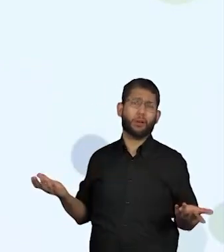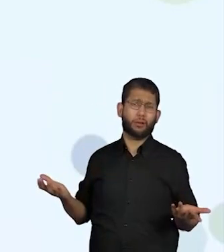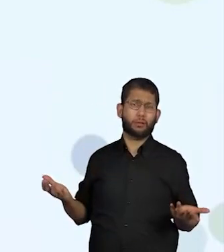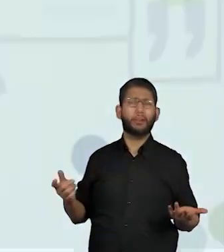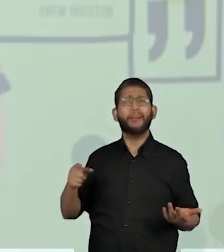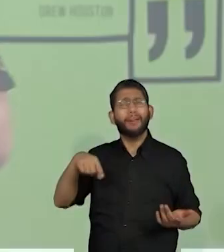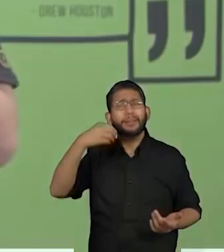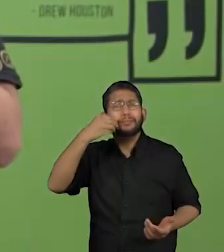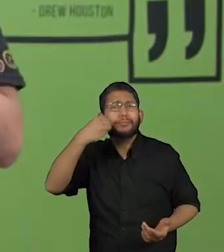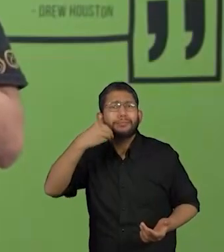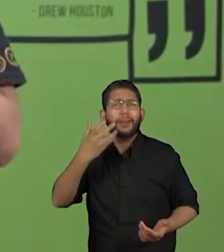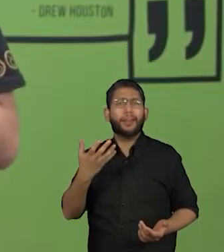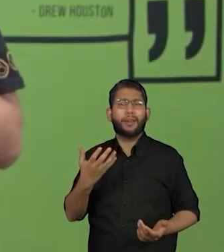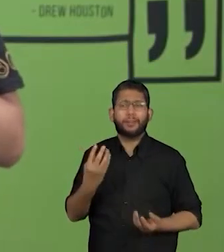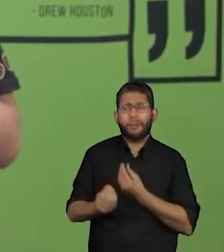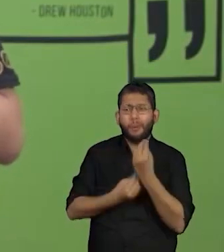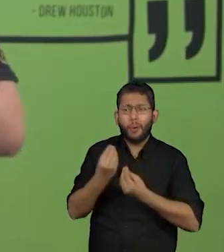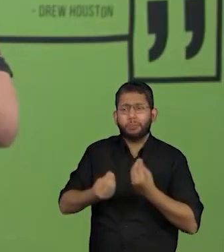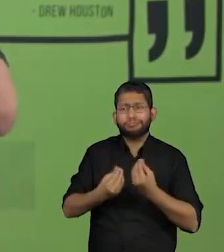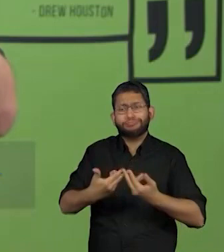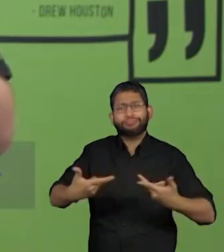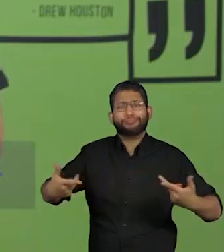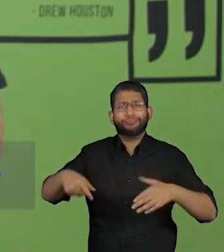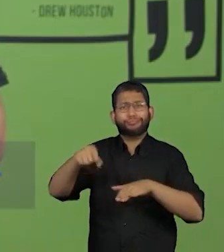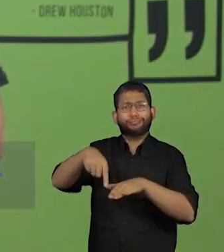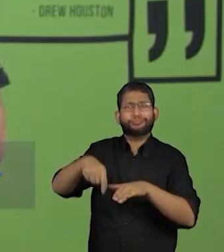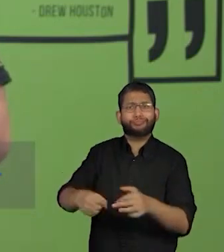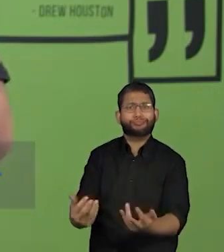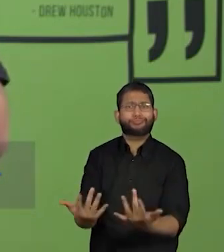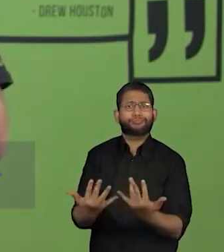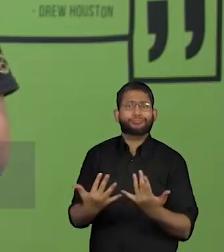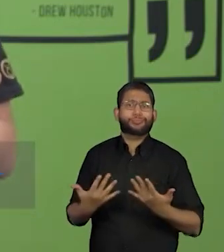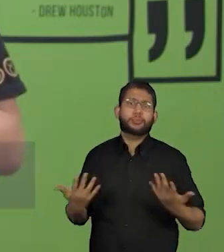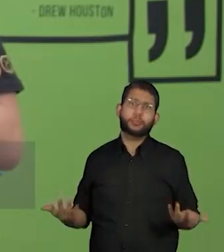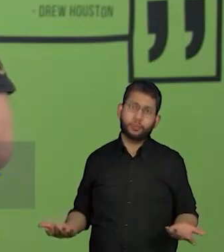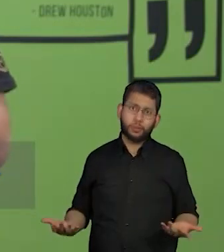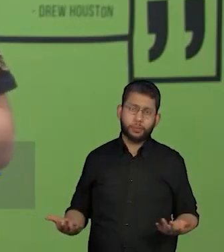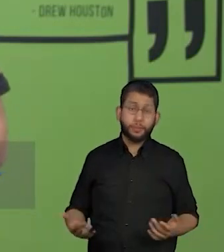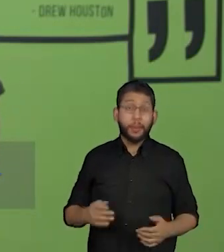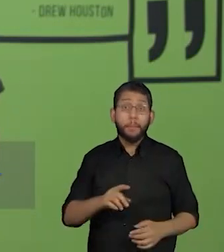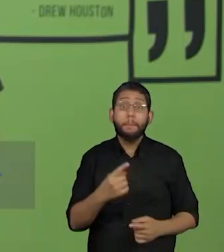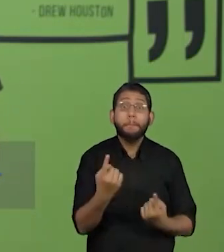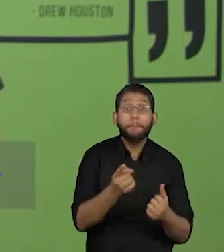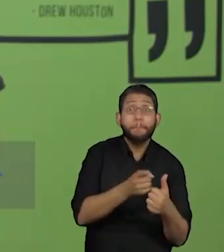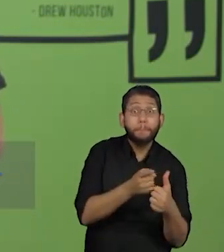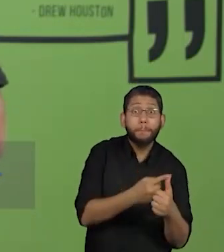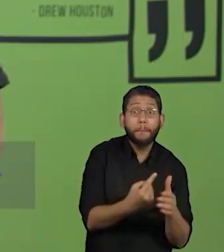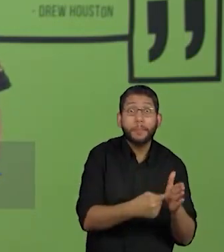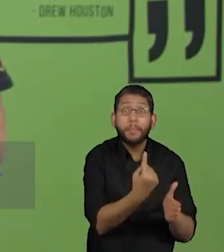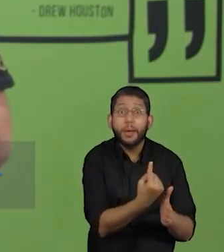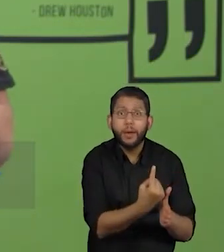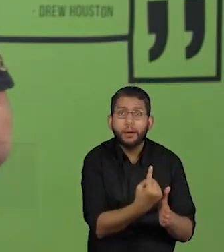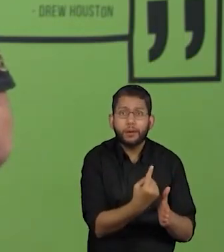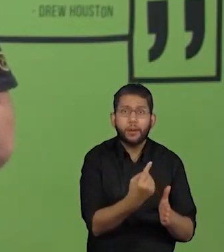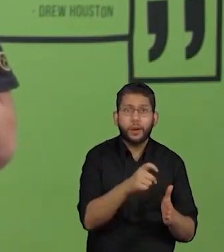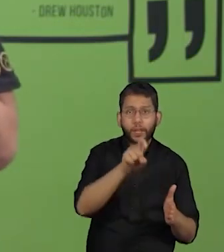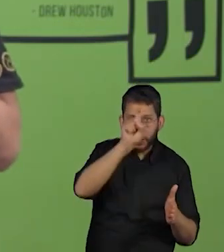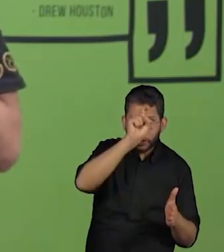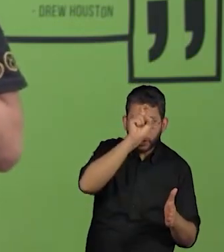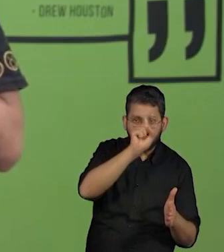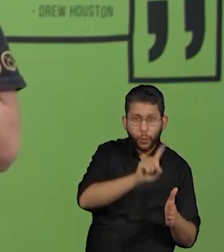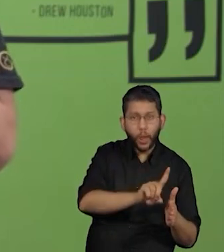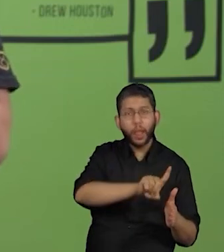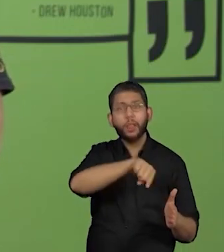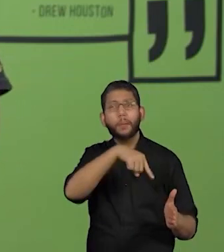remotos. Então, se não fosse o Egito, o que seria, da Grécia e de todos nós? Então, vejam que